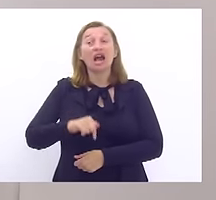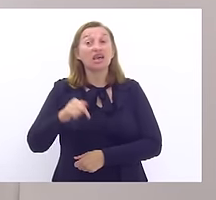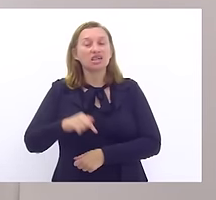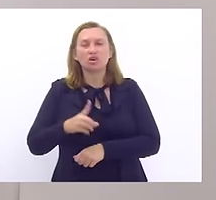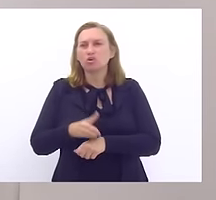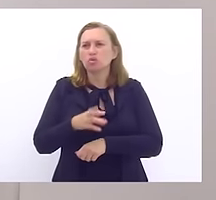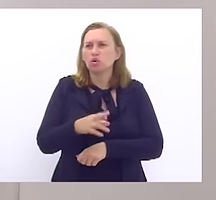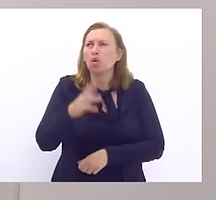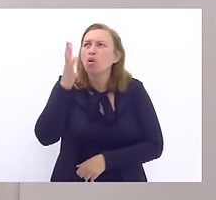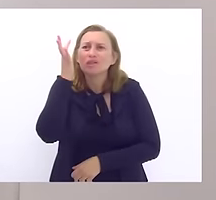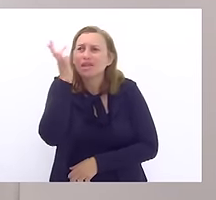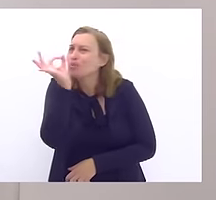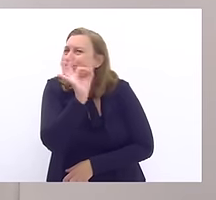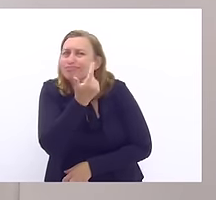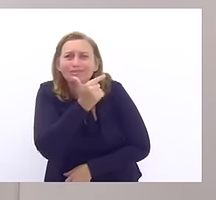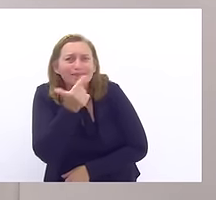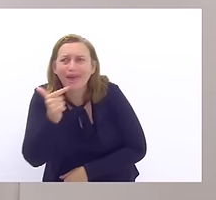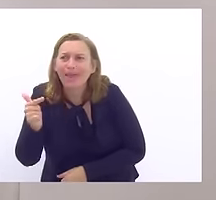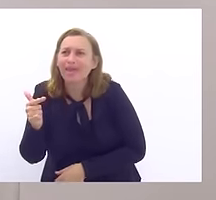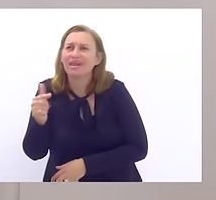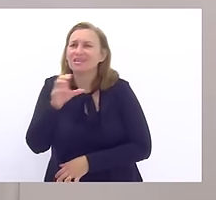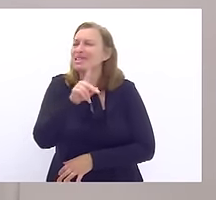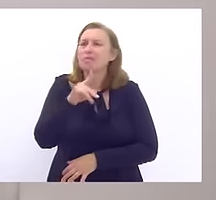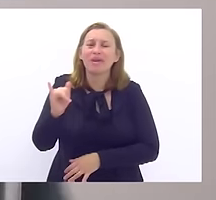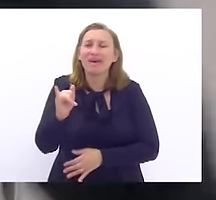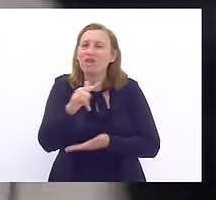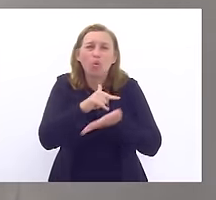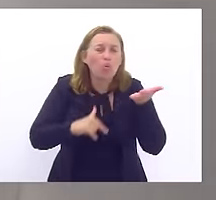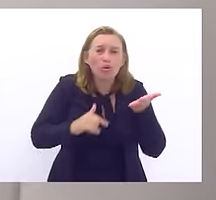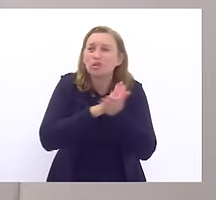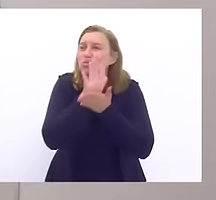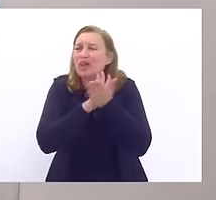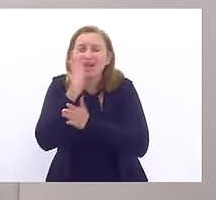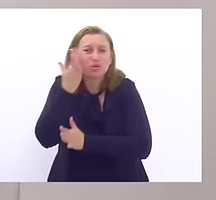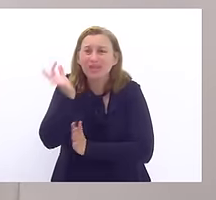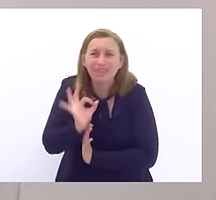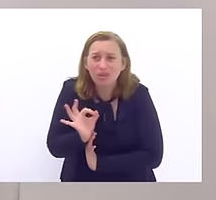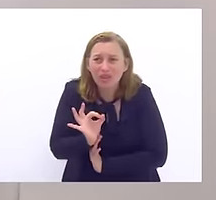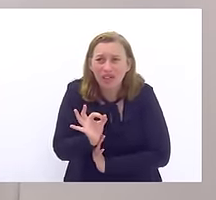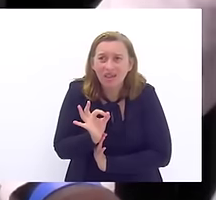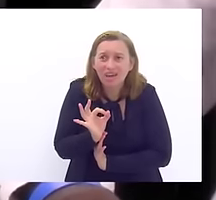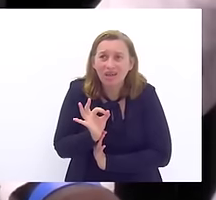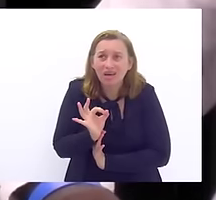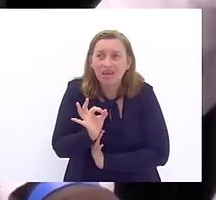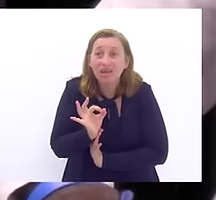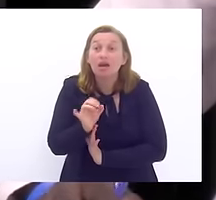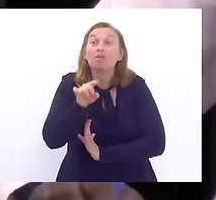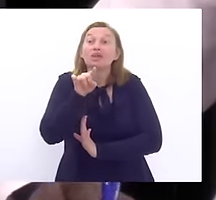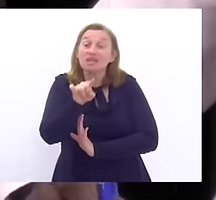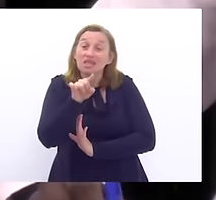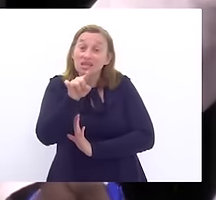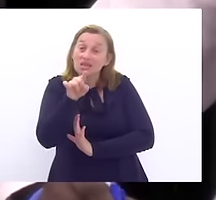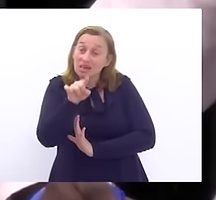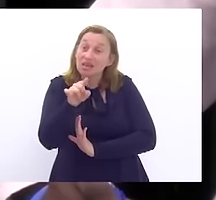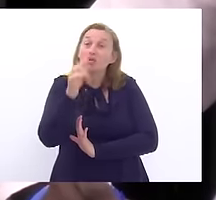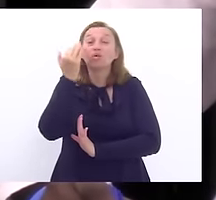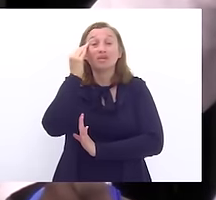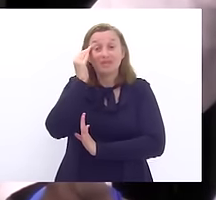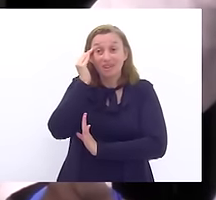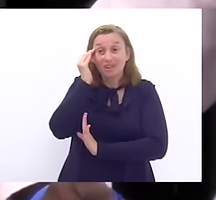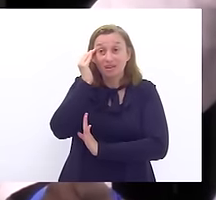que não há altos físicos numa CPI se eu não conseguir compreender isso ainda esse é o ponto que é justamente compreendo